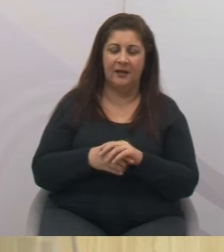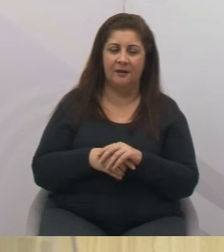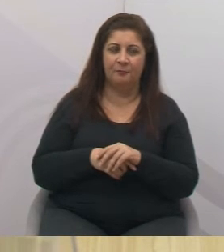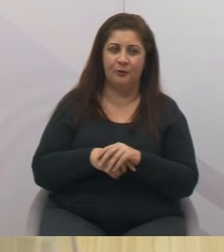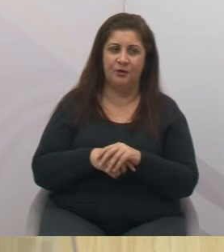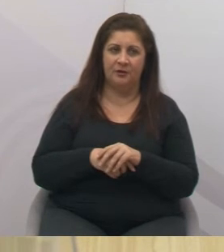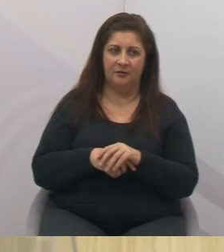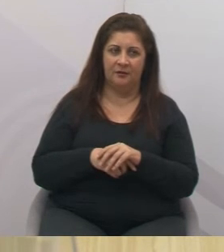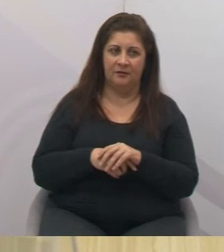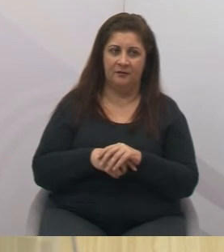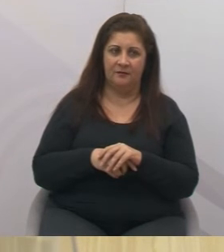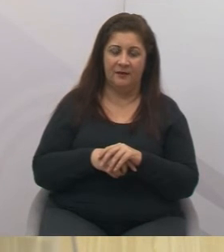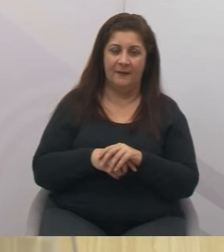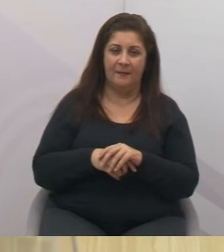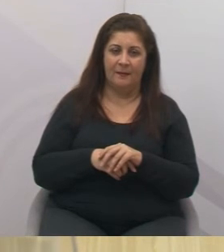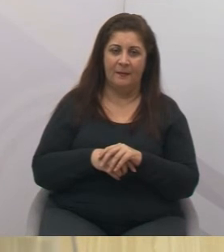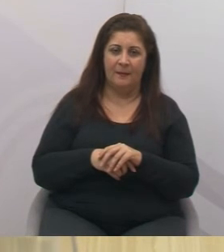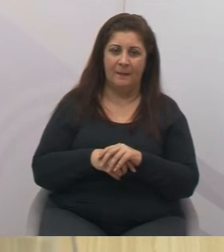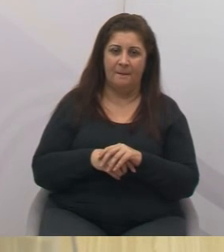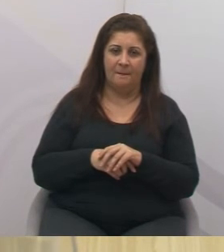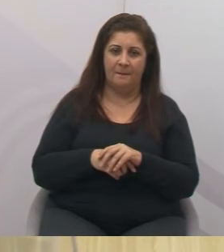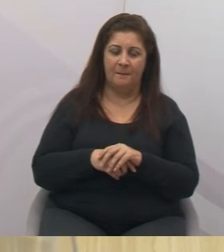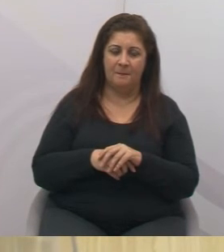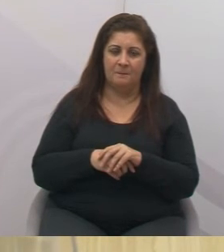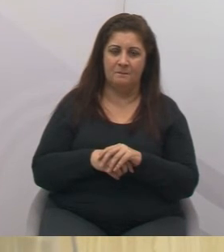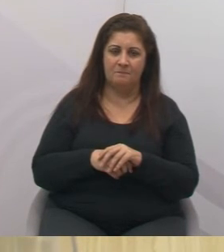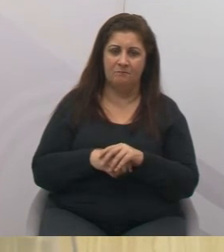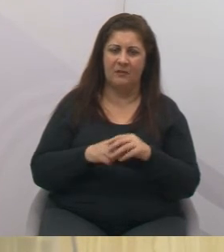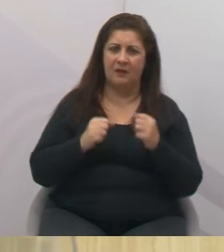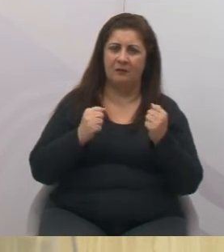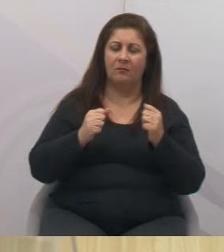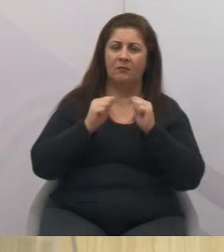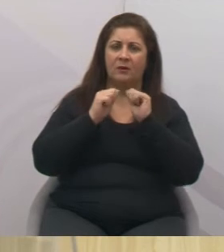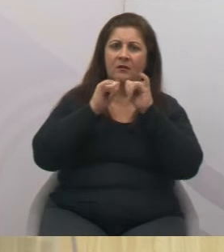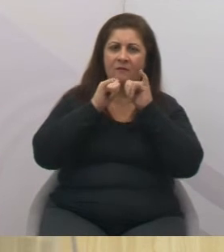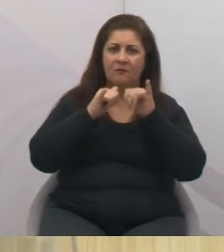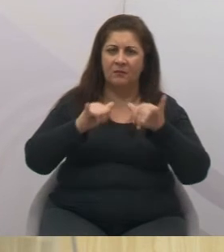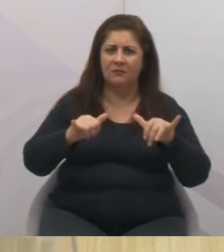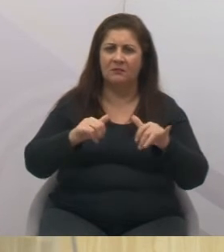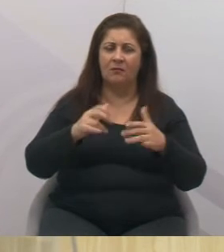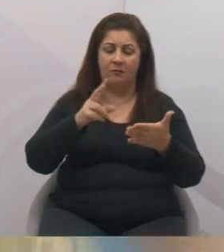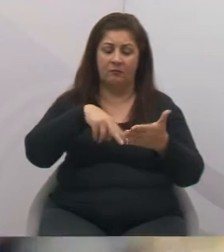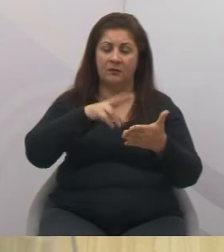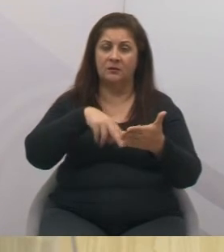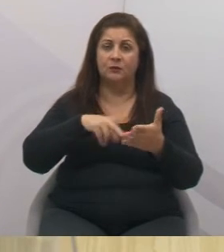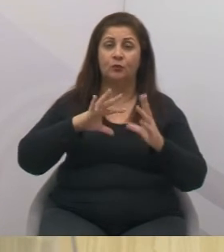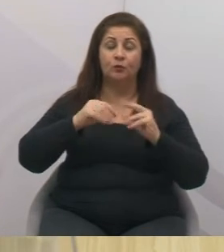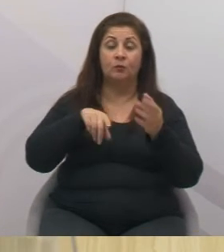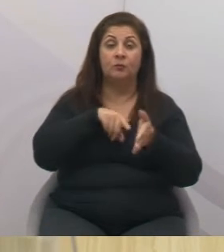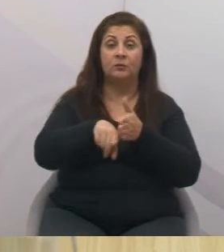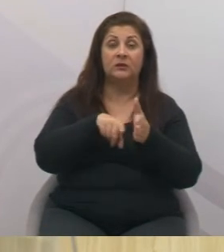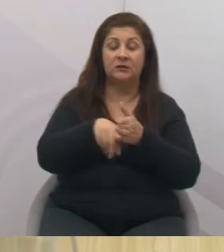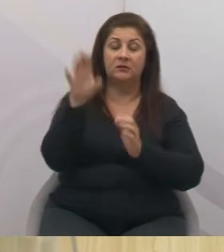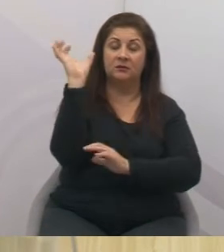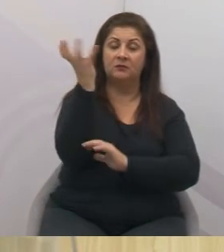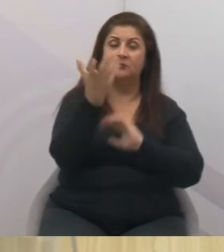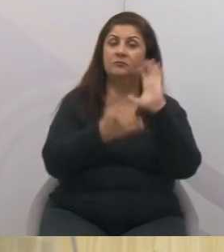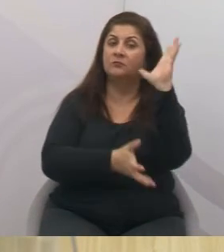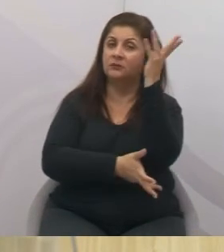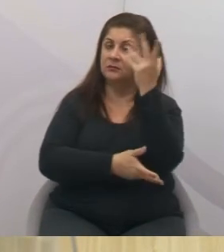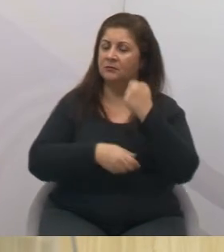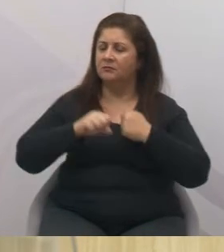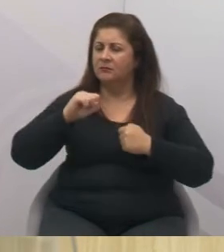a complementação de documentos e informações ou a revisão dos estudos ambientais, caso entenda